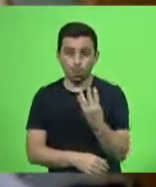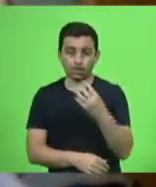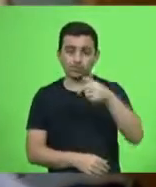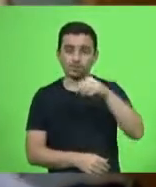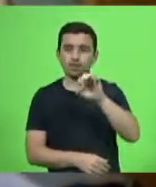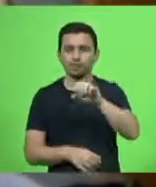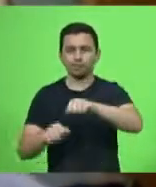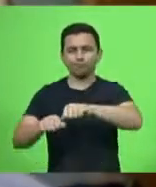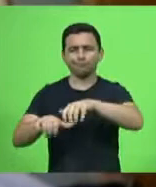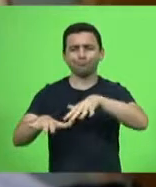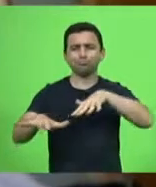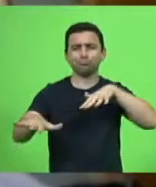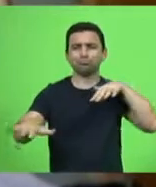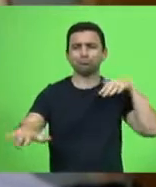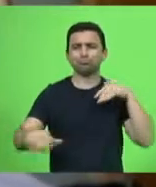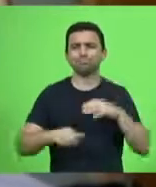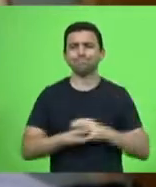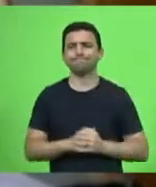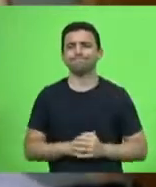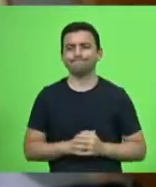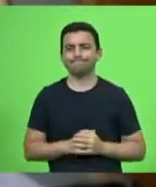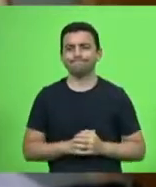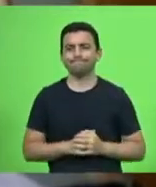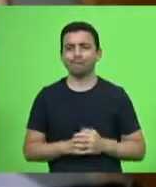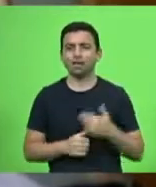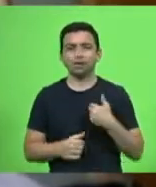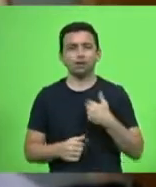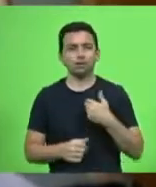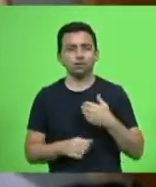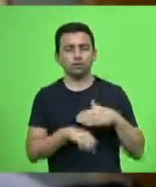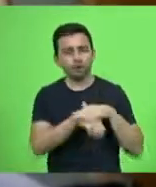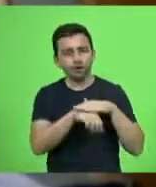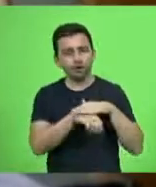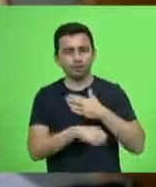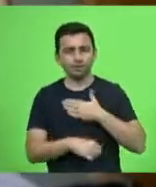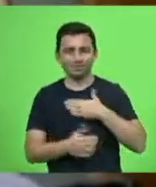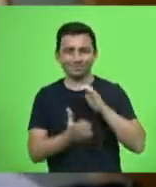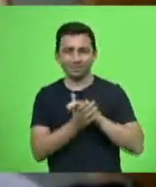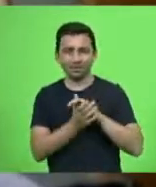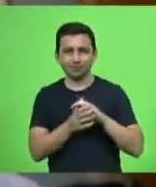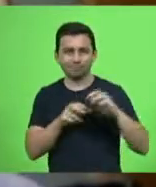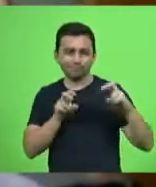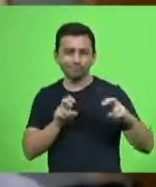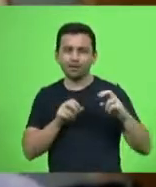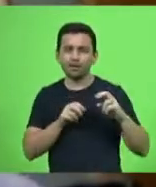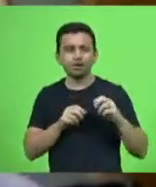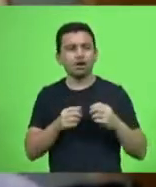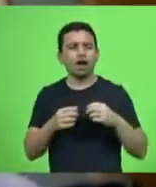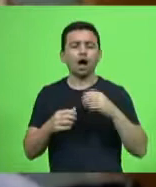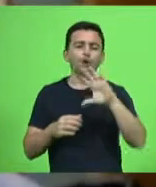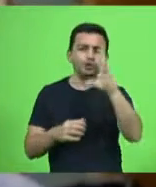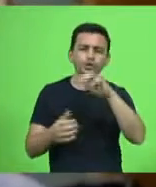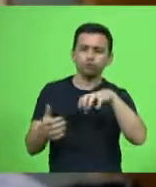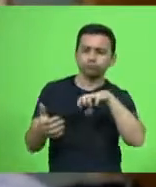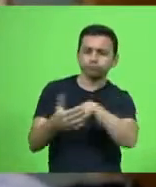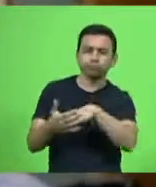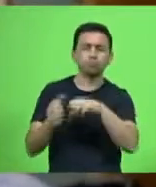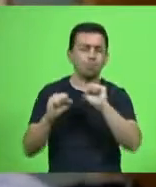totalmente parada. Comentei com a minha esposa que estava comigo, já deve ter tido um acidente, deputado